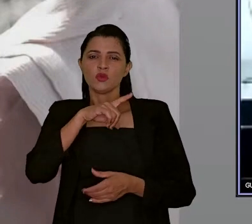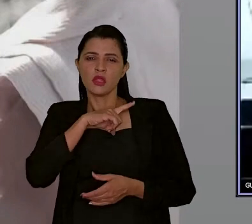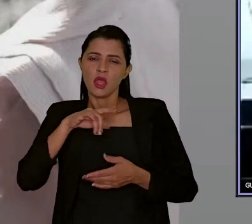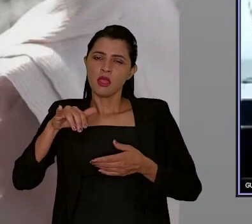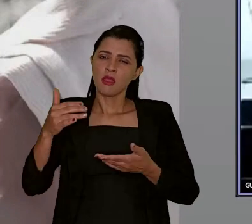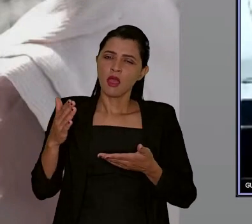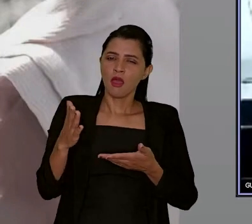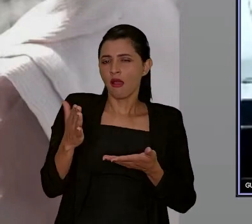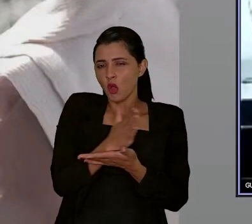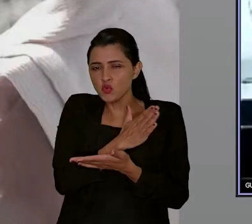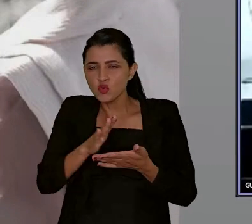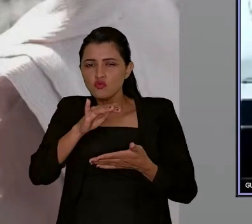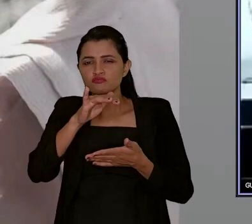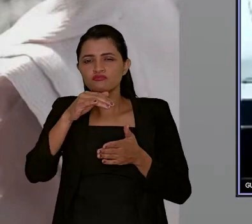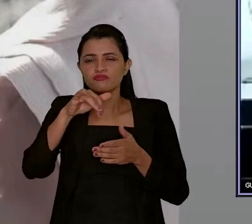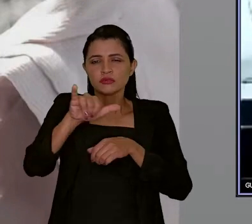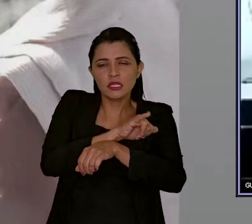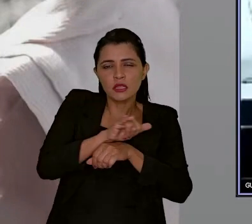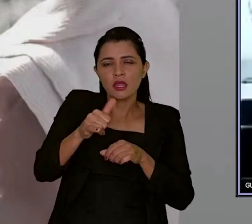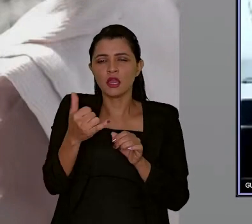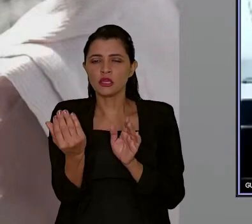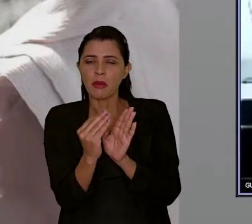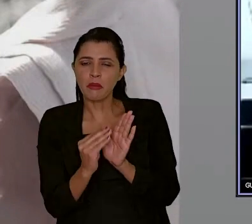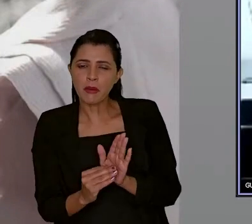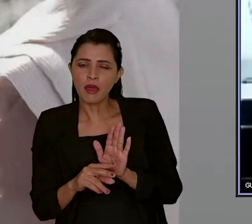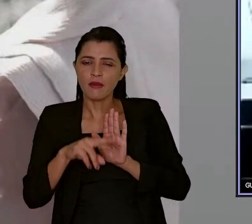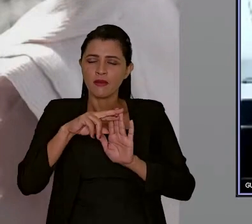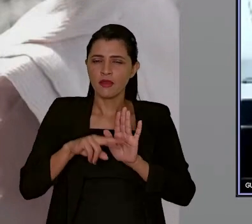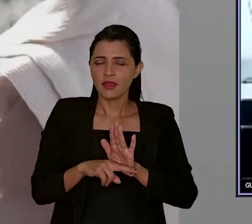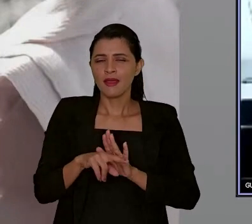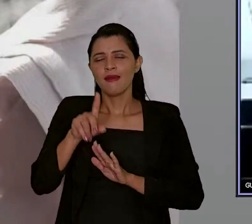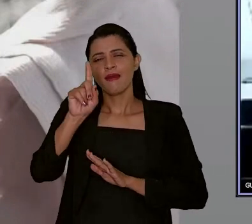alguns procedimentos que são muito mais